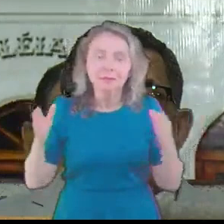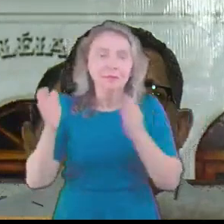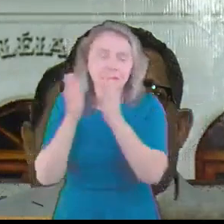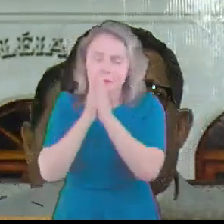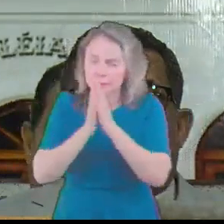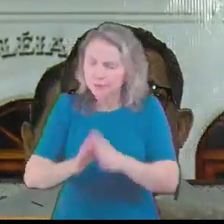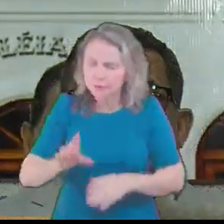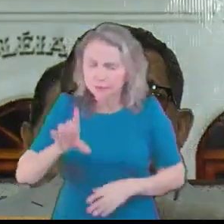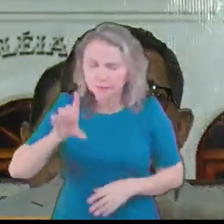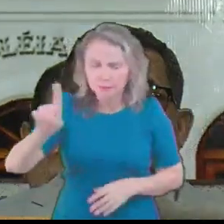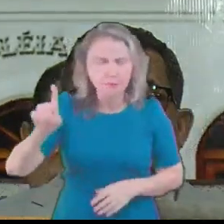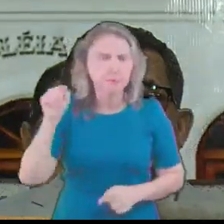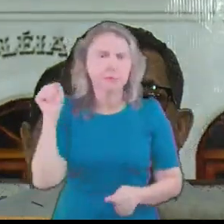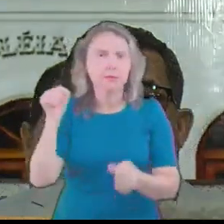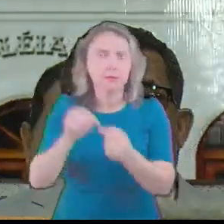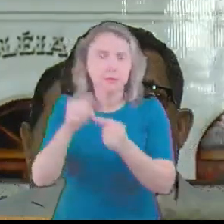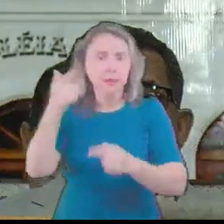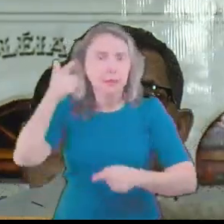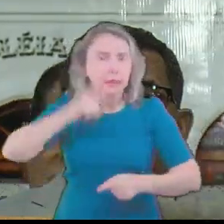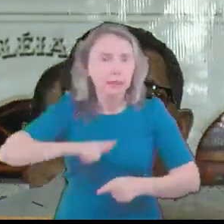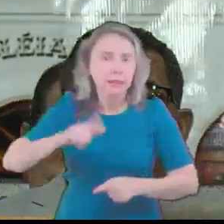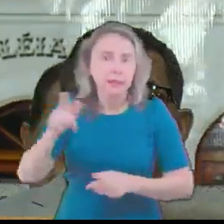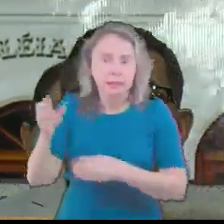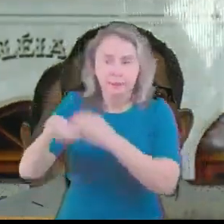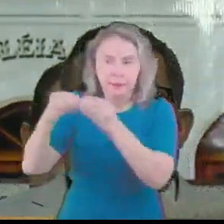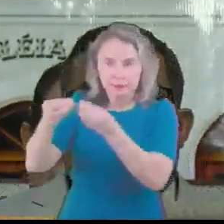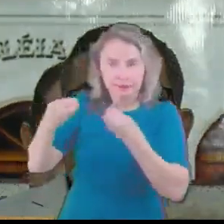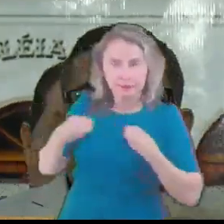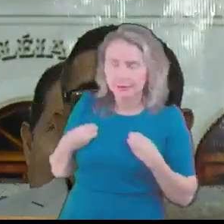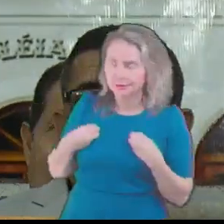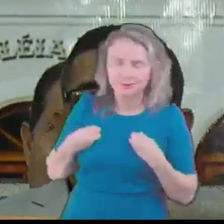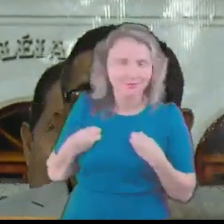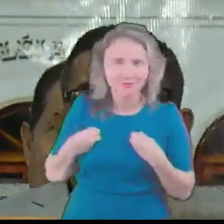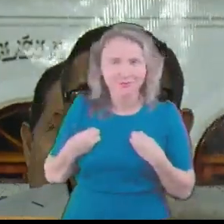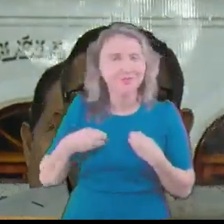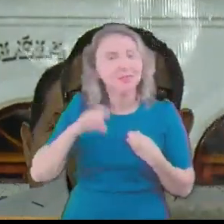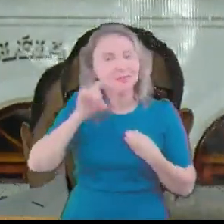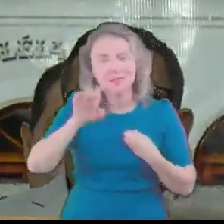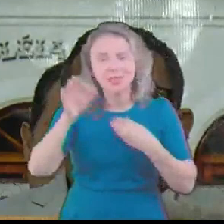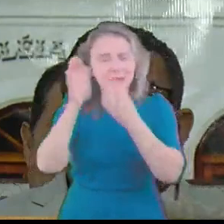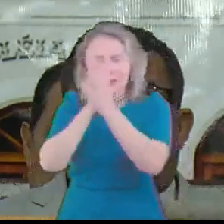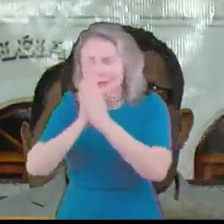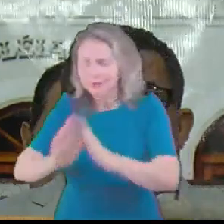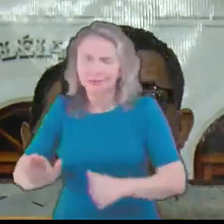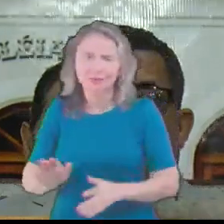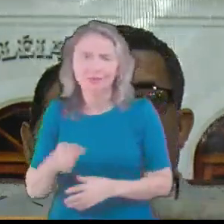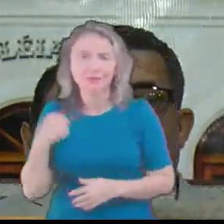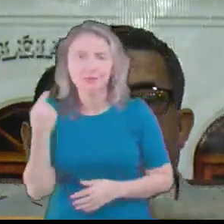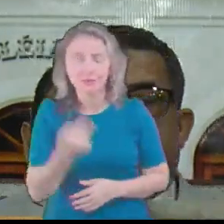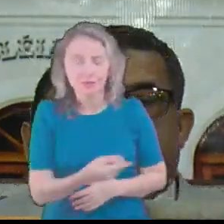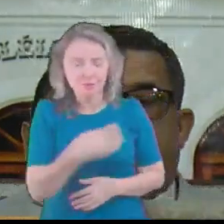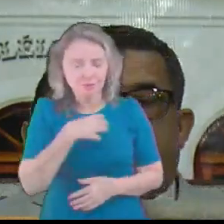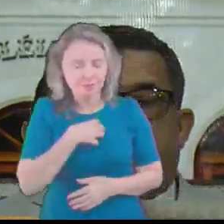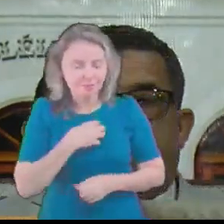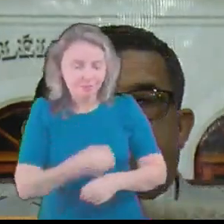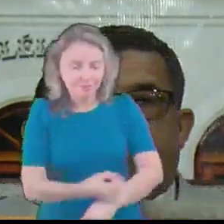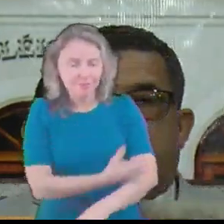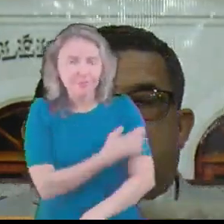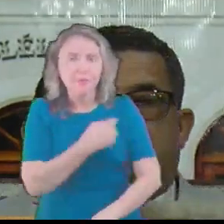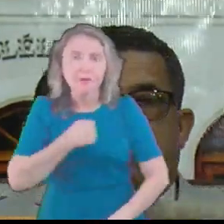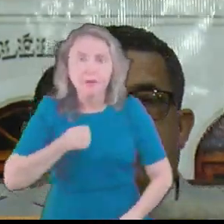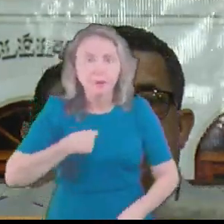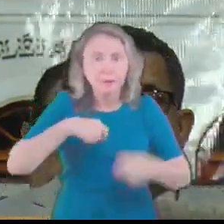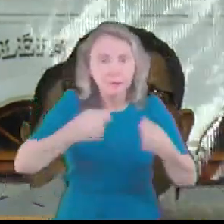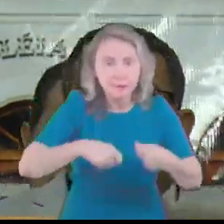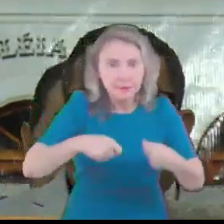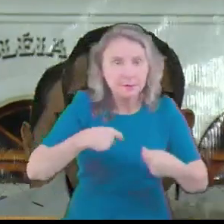coisa, adoram a Deus porque Ele sempre faz. Deveria ser o nosso sentimento nesta noite. Se eu estou precisando, eu